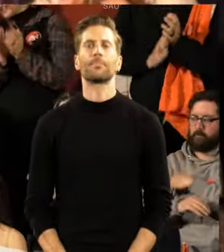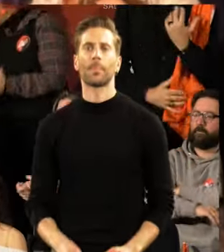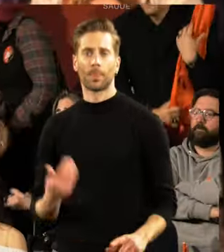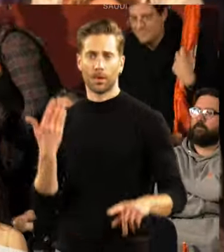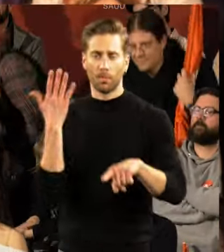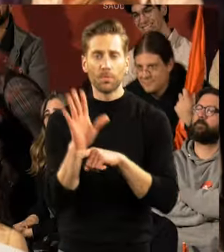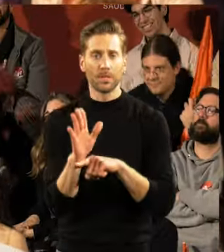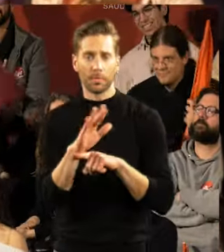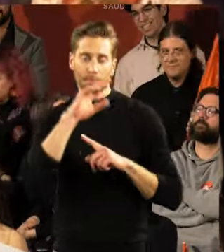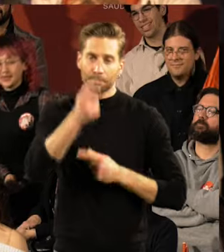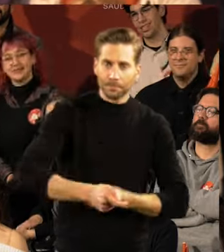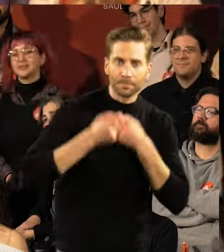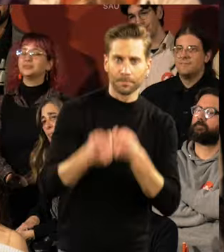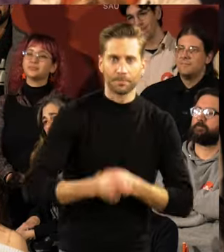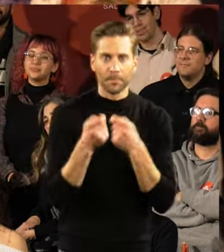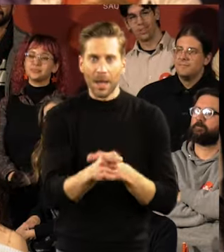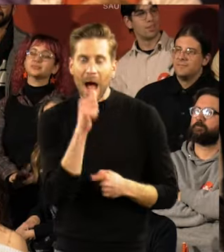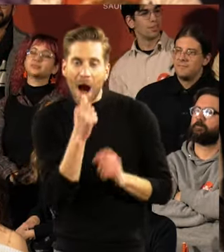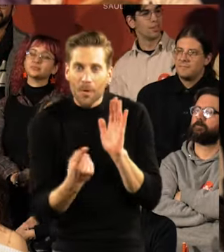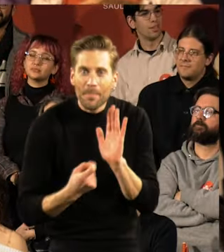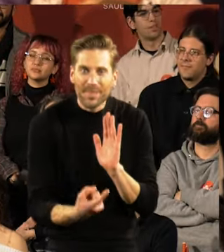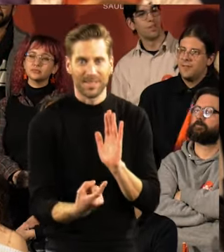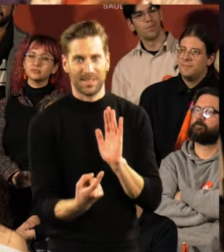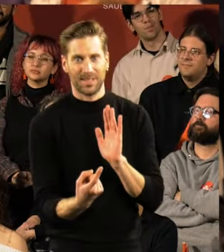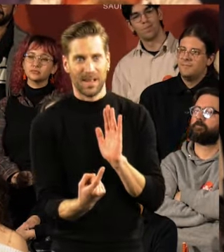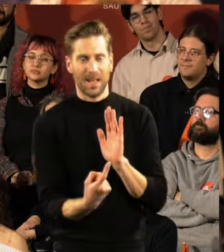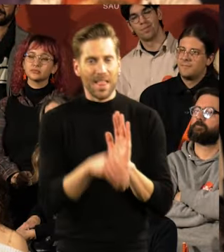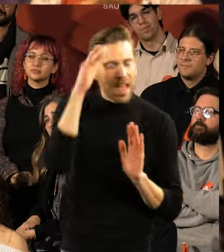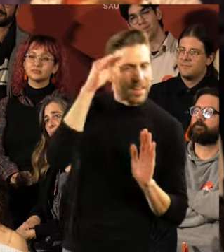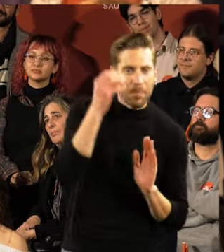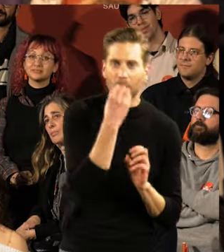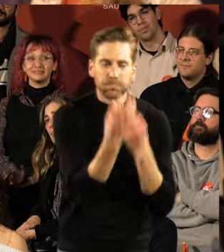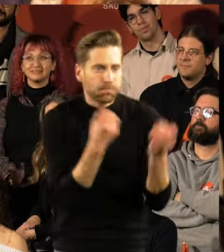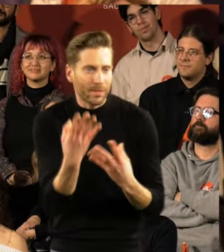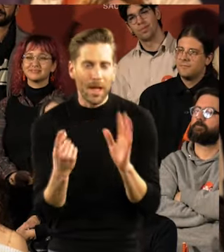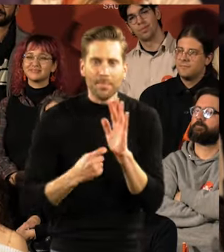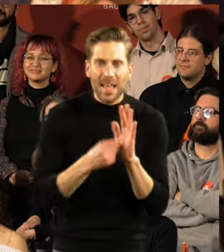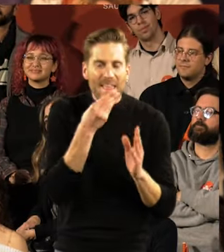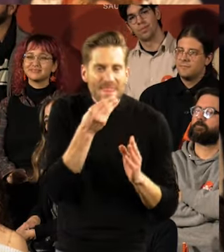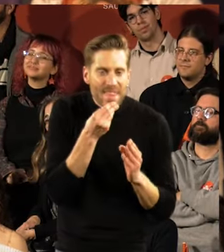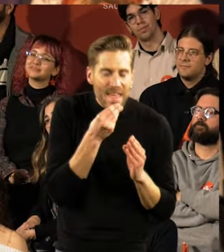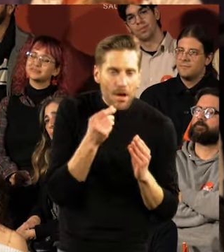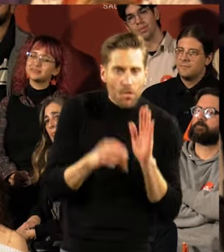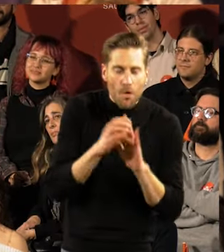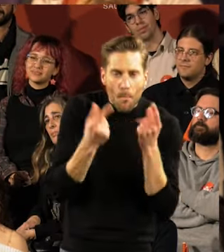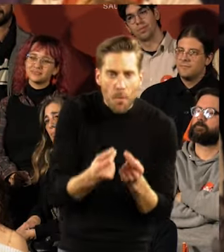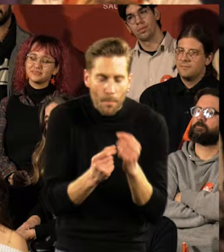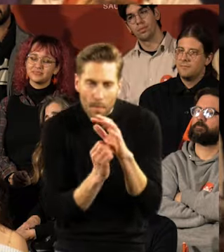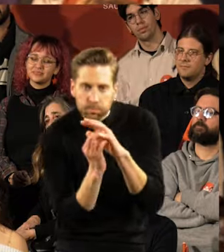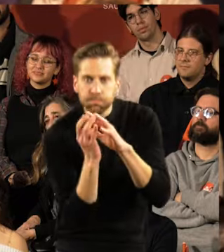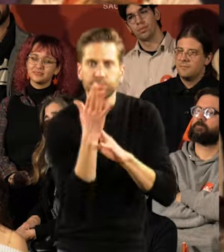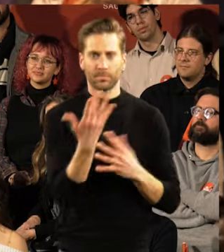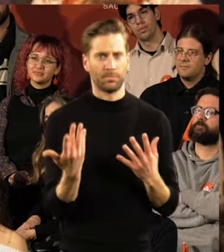A começar pela agricultura, que precisa de água, de biodiversidade e de solos viáveis. A voz do latifundo,